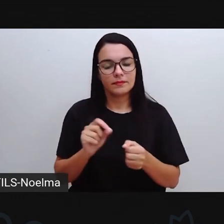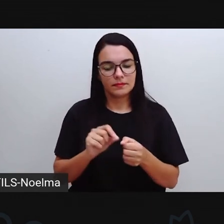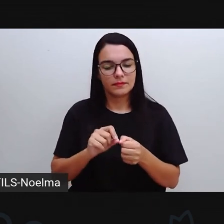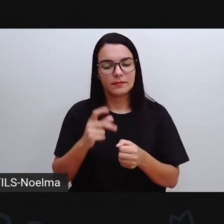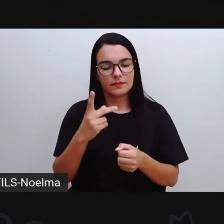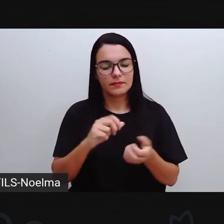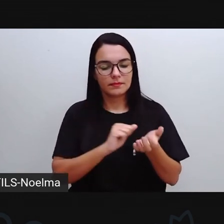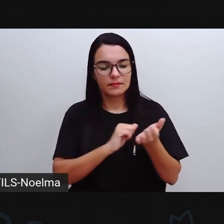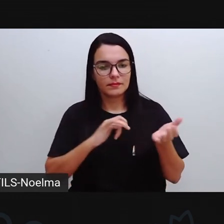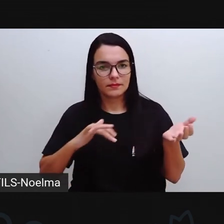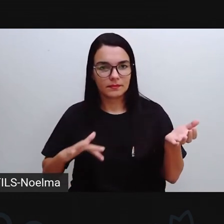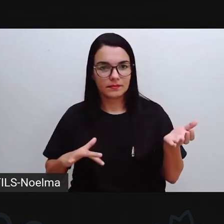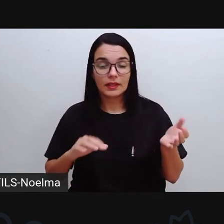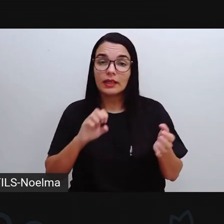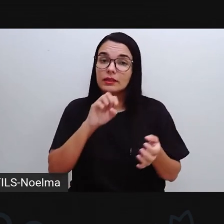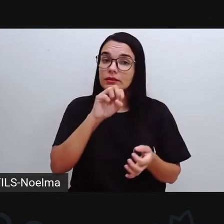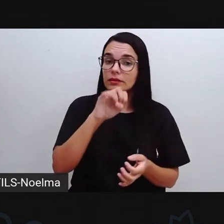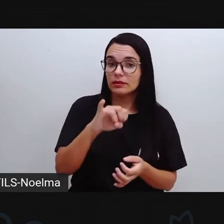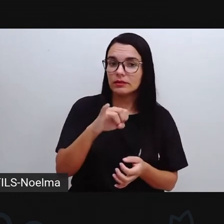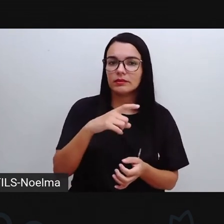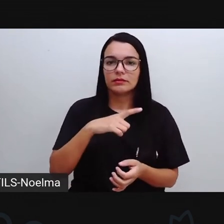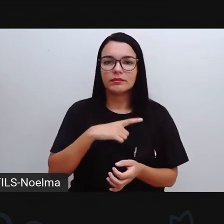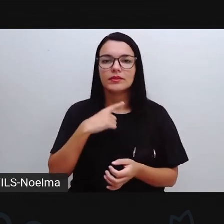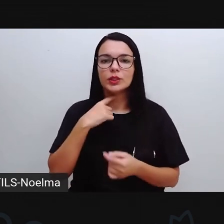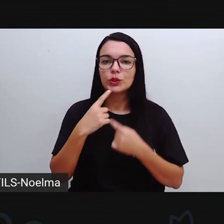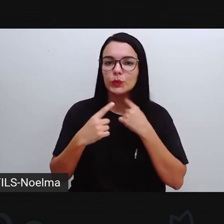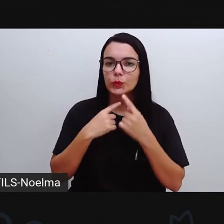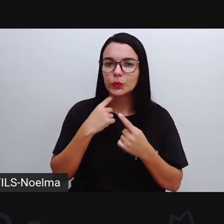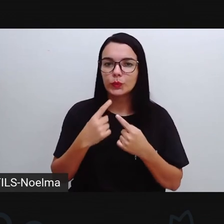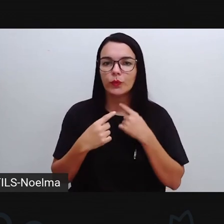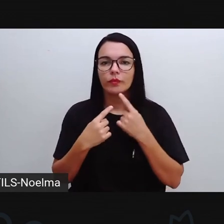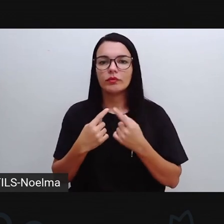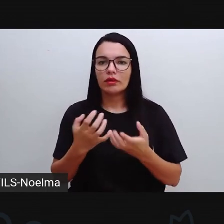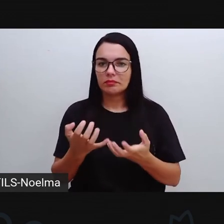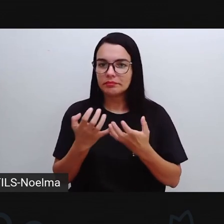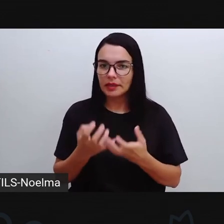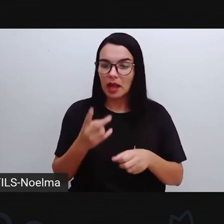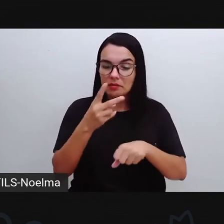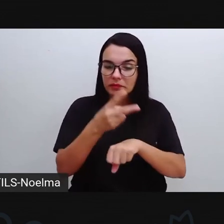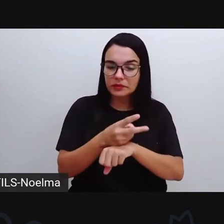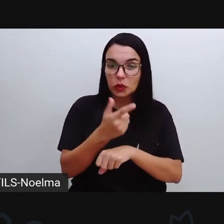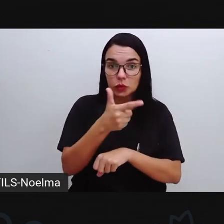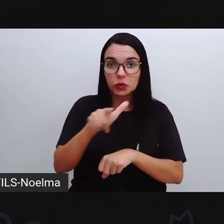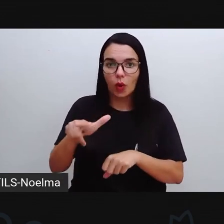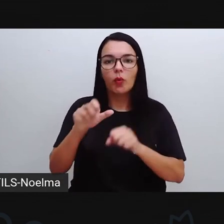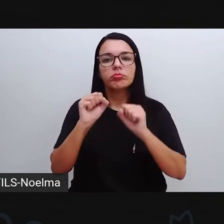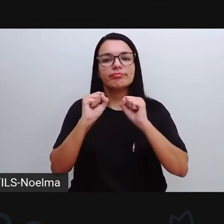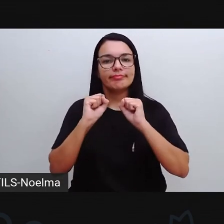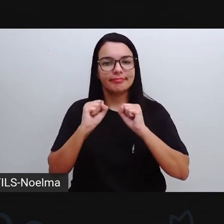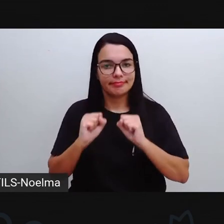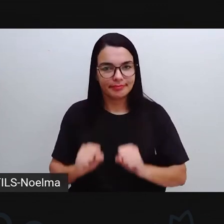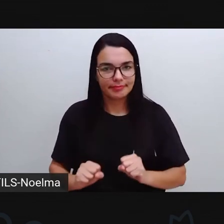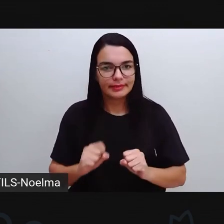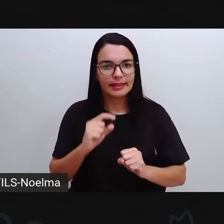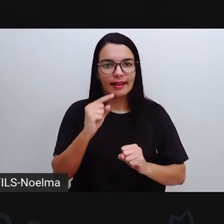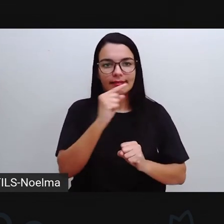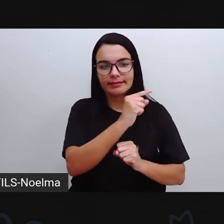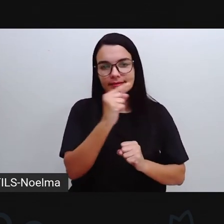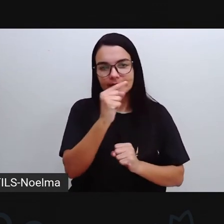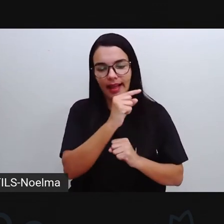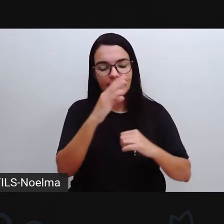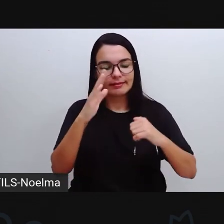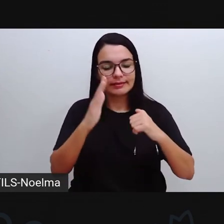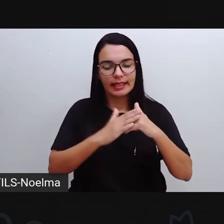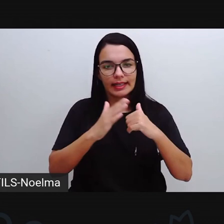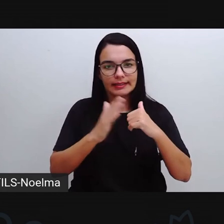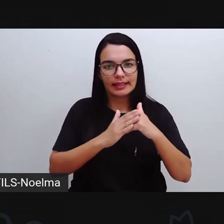essas atividades. Caso vocês tenham alguma dúvida e queiram assistir a esse vídeo novamente, vocês podem estar fazendo isso. Basta ir